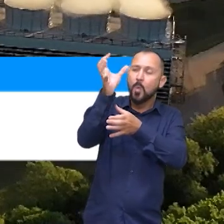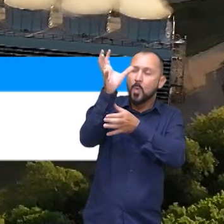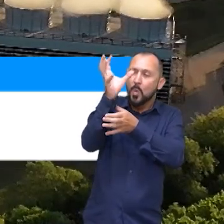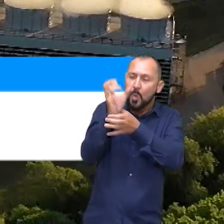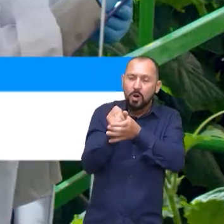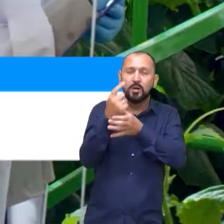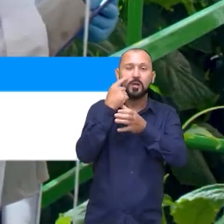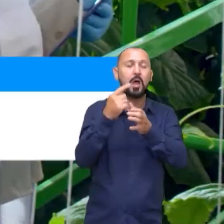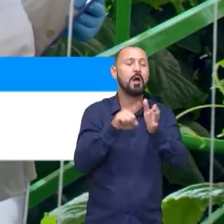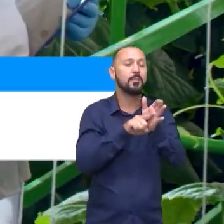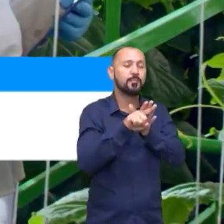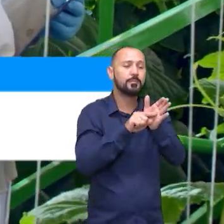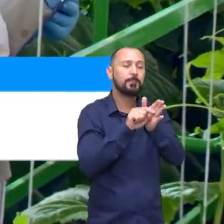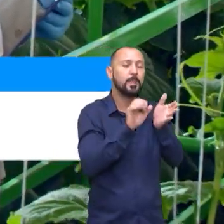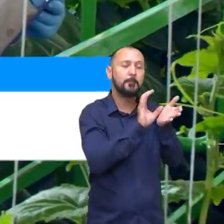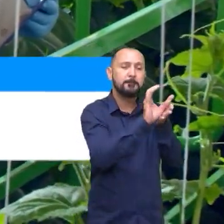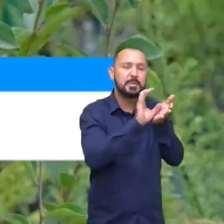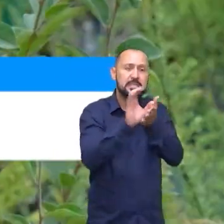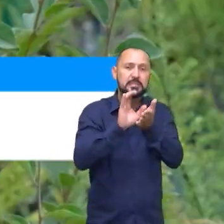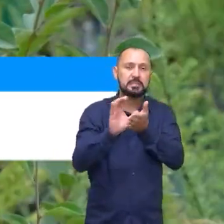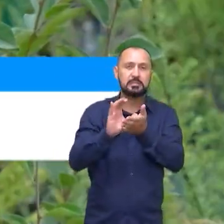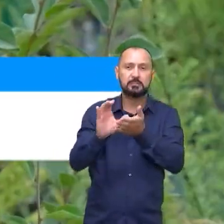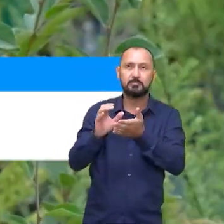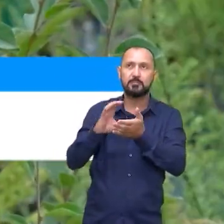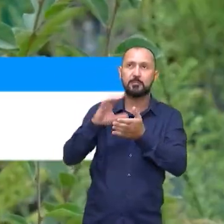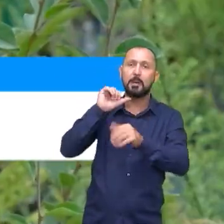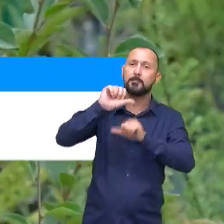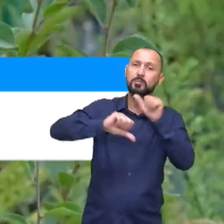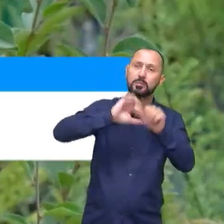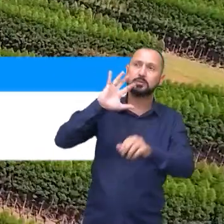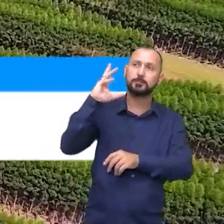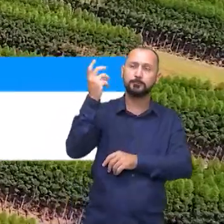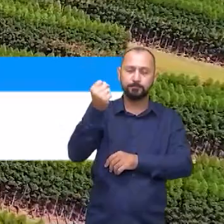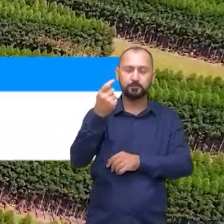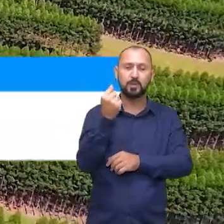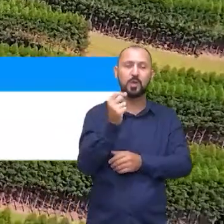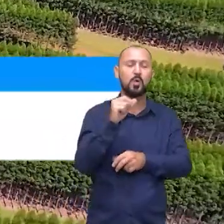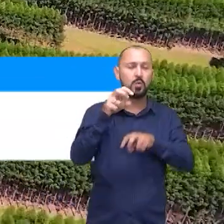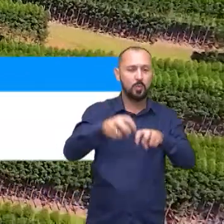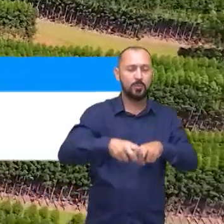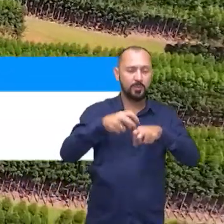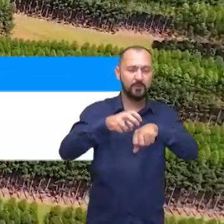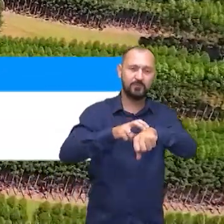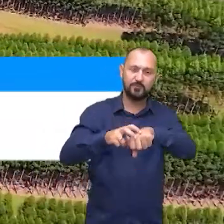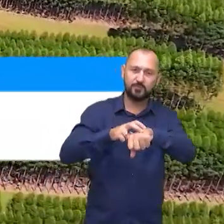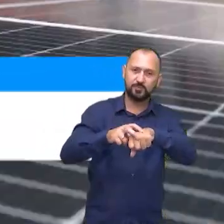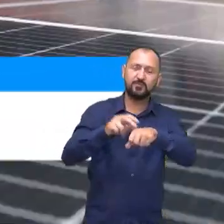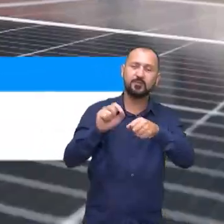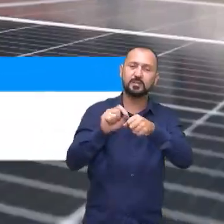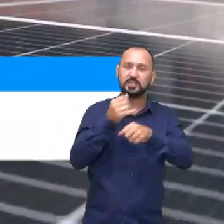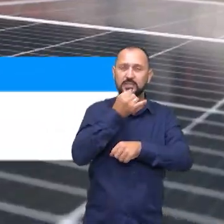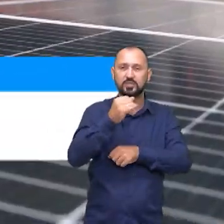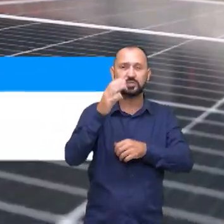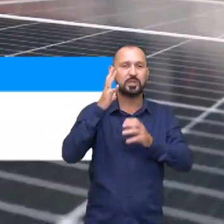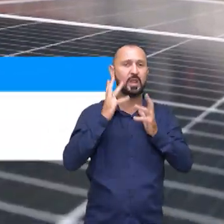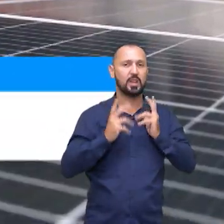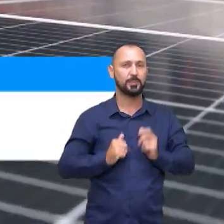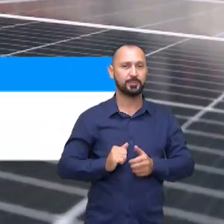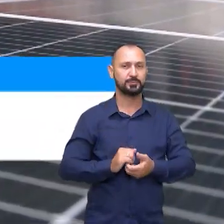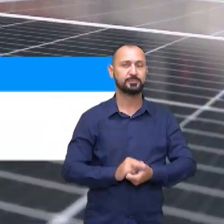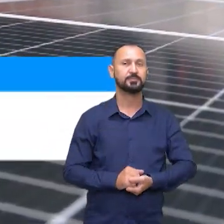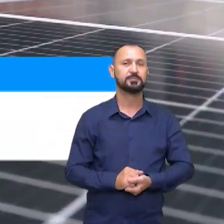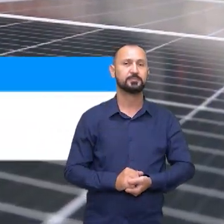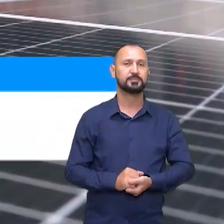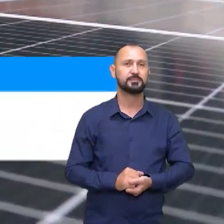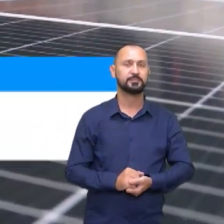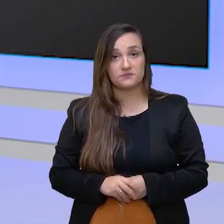efeito estufa, financiamento à pesquisa sobre mudanças climáticas, estímulo à economia verde e à produção de energia limpa.